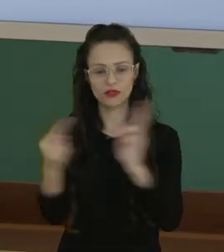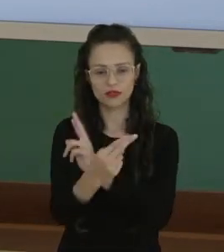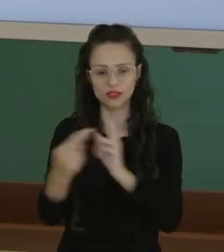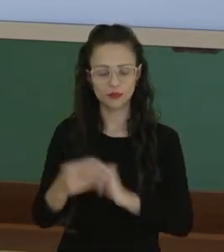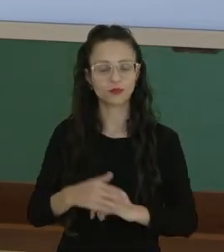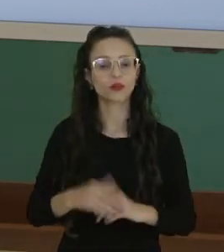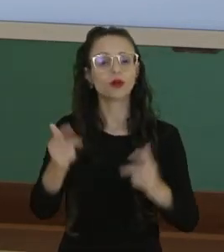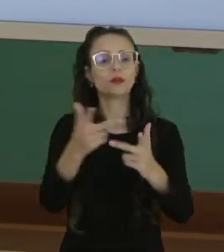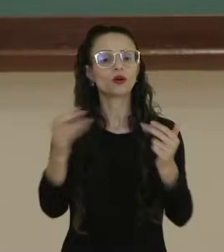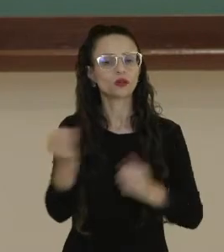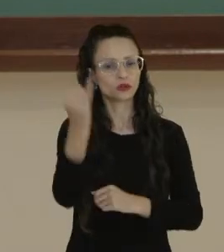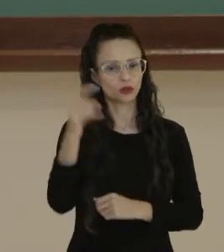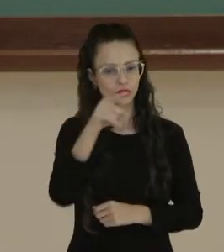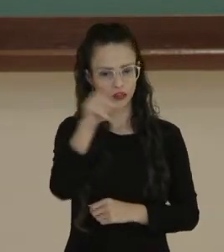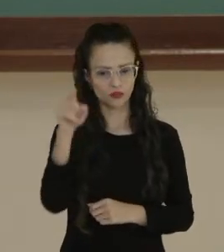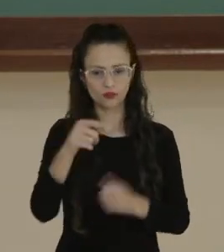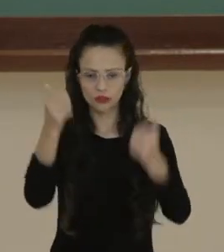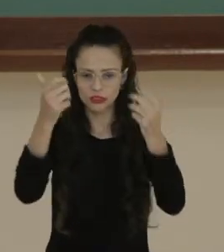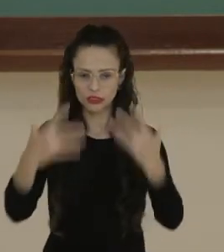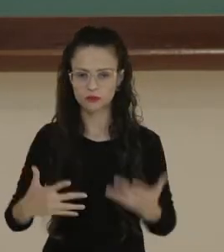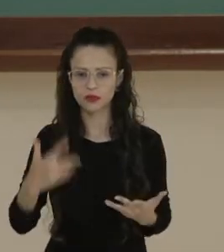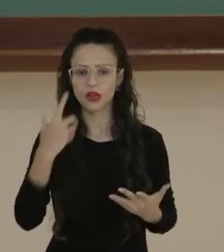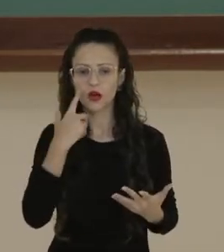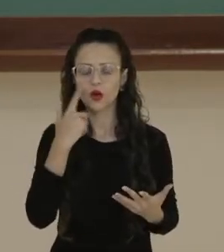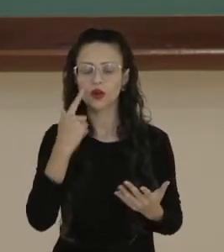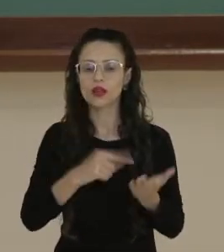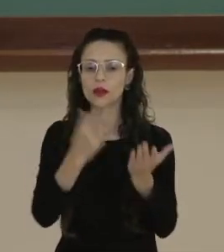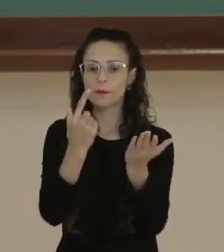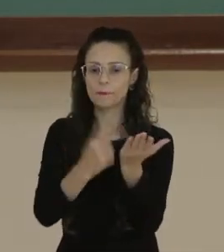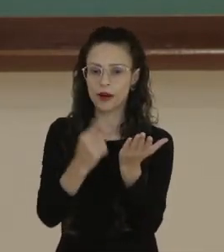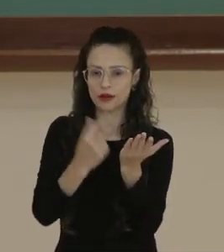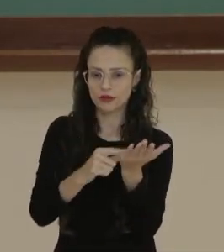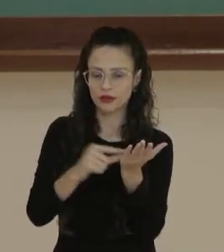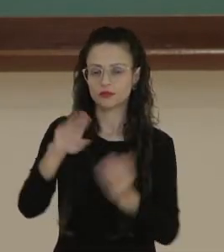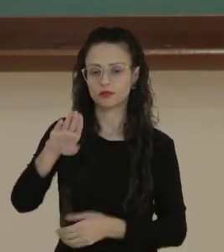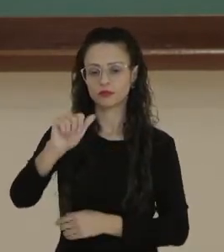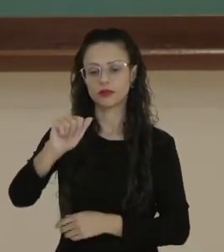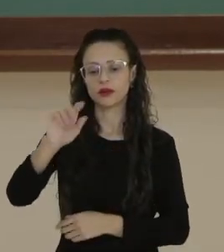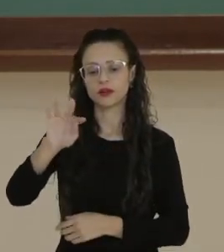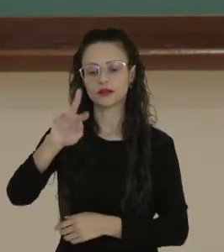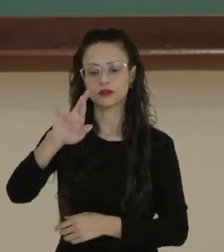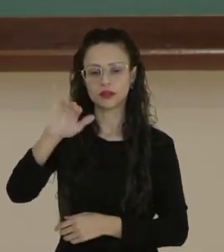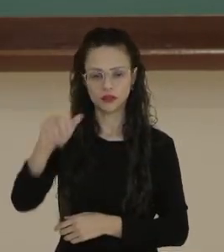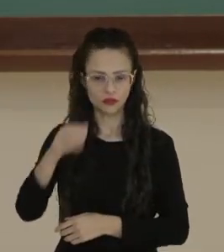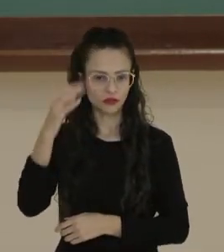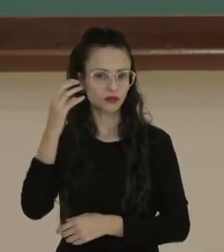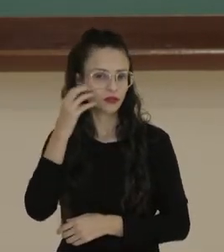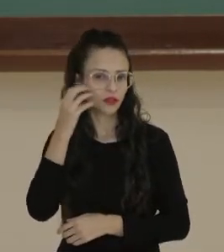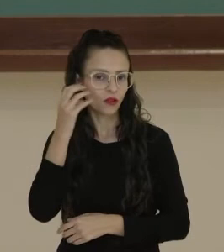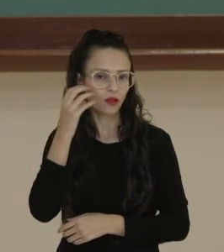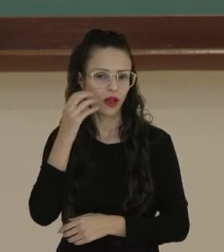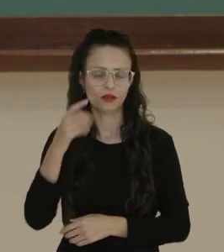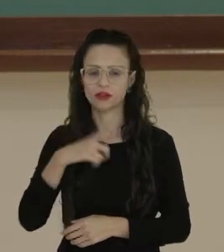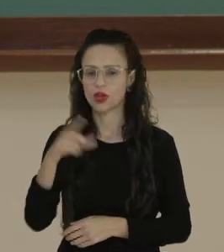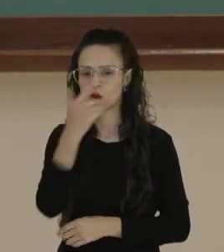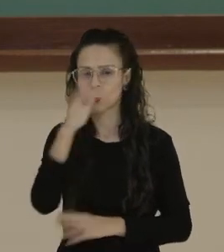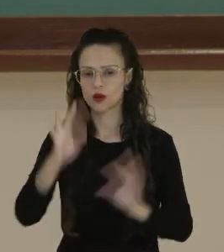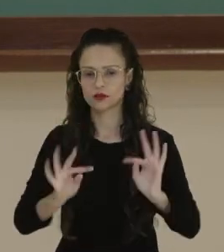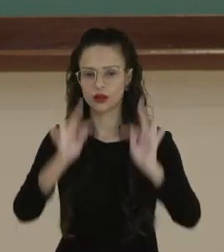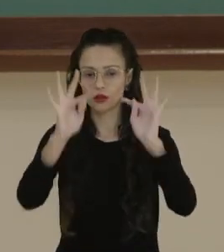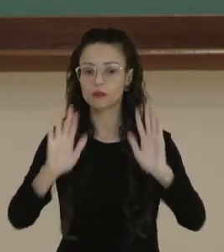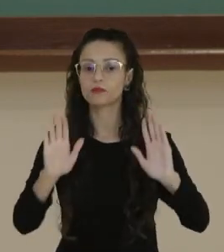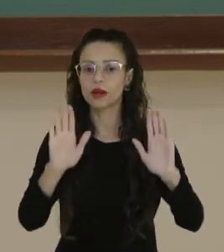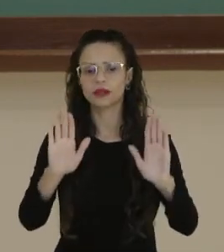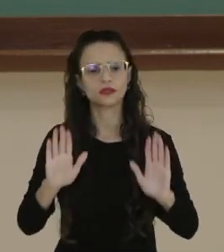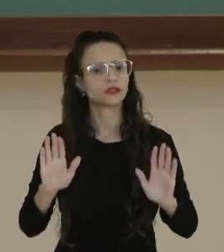coisa importante ser salientado aqui, né? As baterias celulares, elas têm, né, uma outra tecnologia tal, mas a ideia